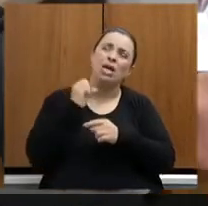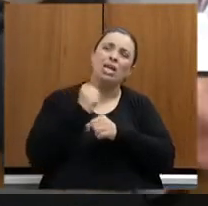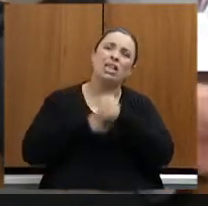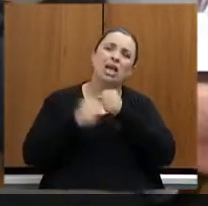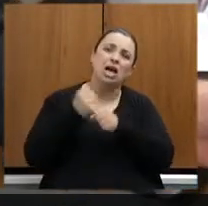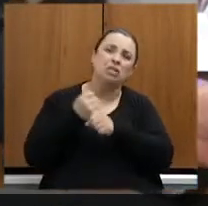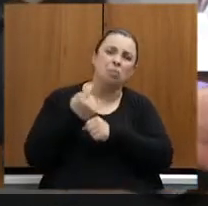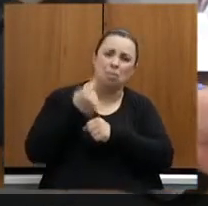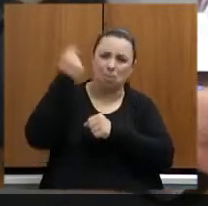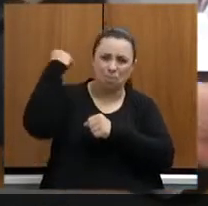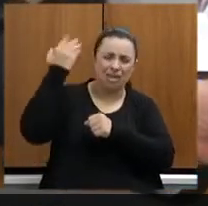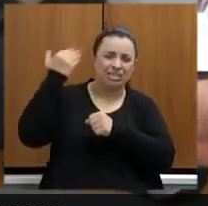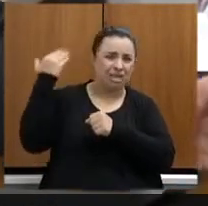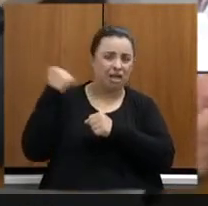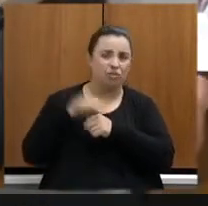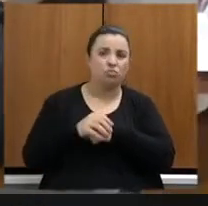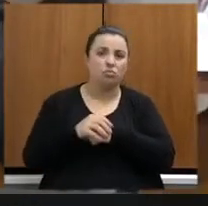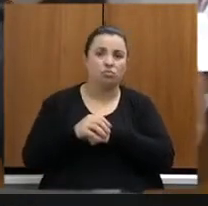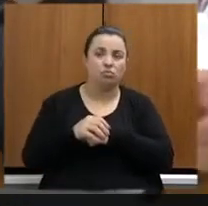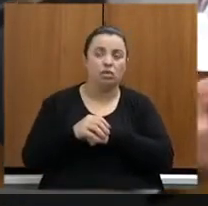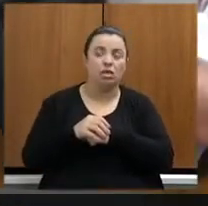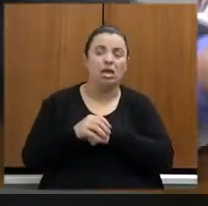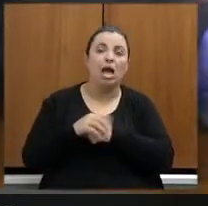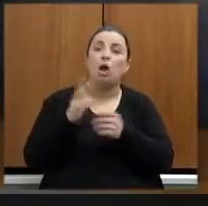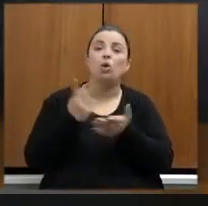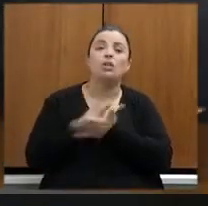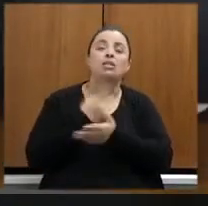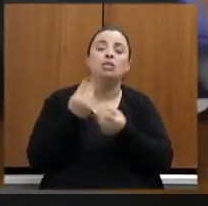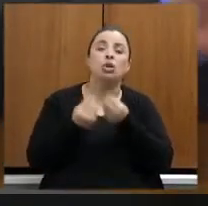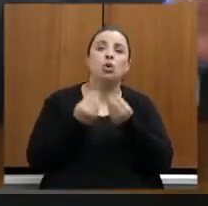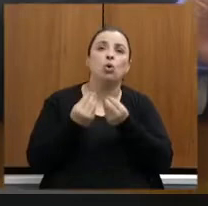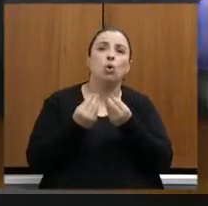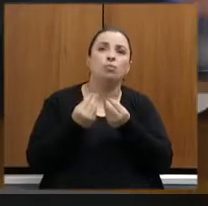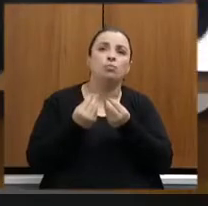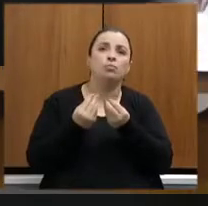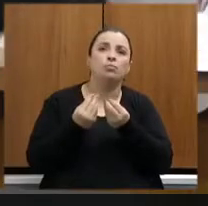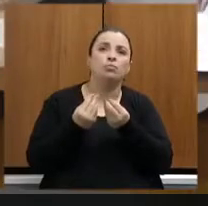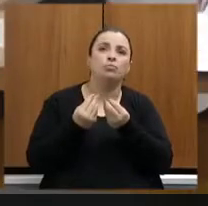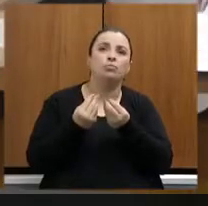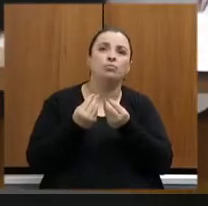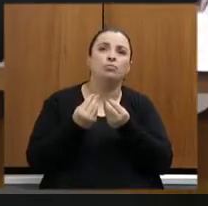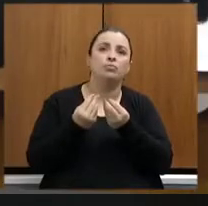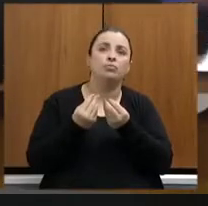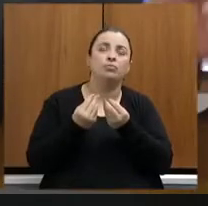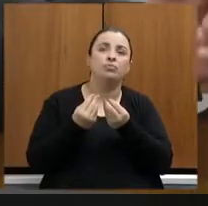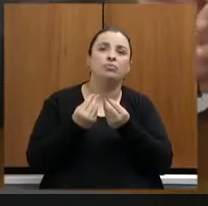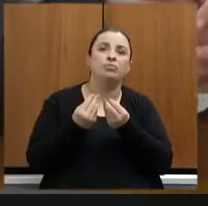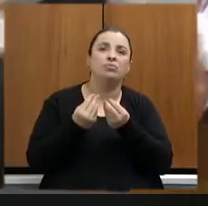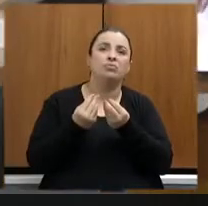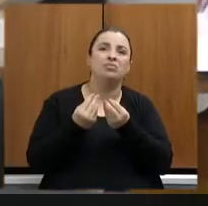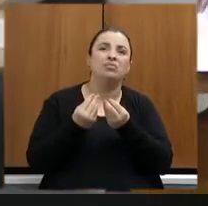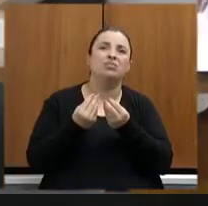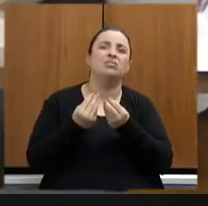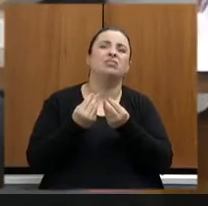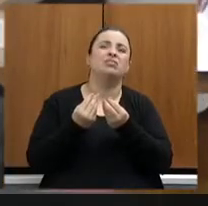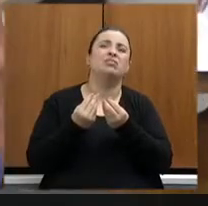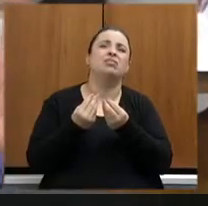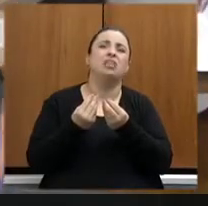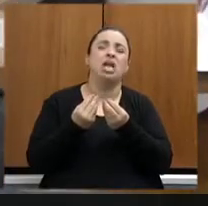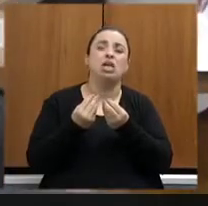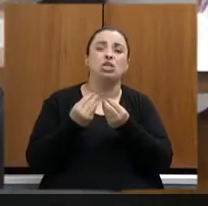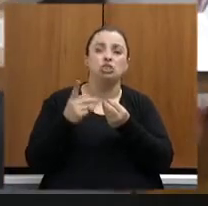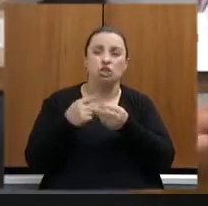da castração de um suína às vezes fica um texto das palavras da época ganhou conclui